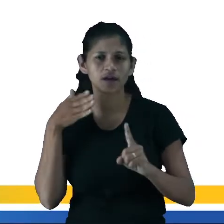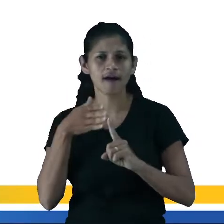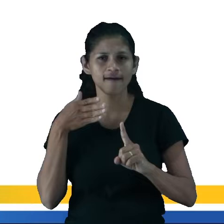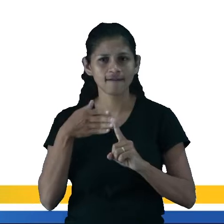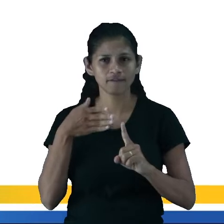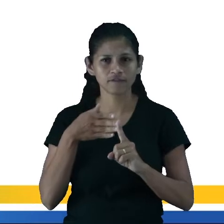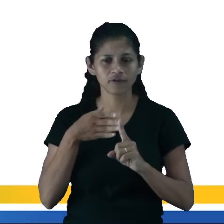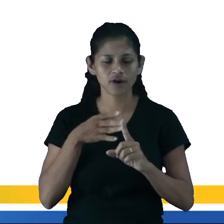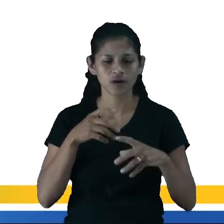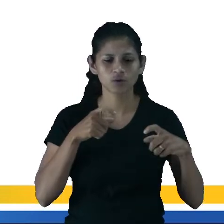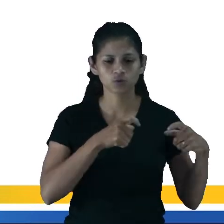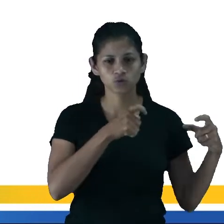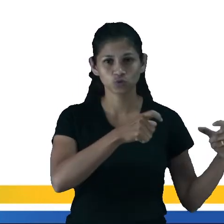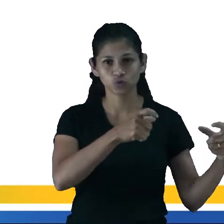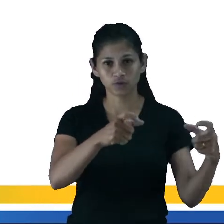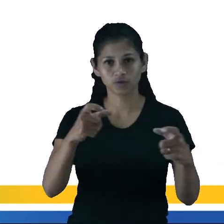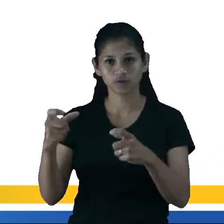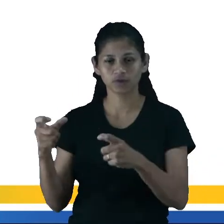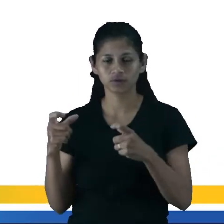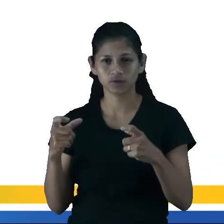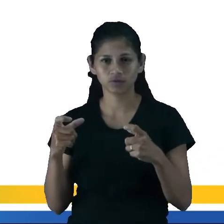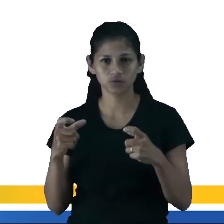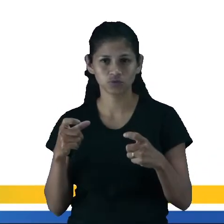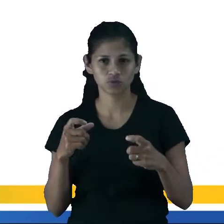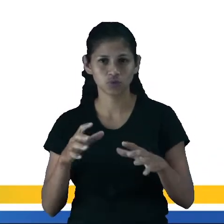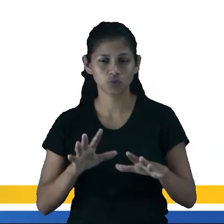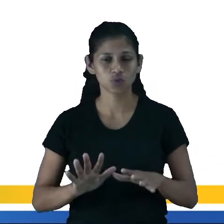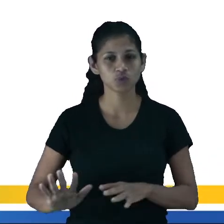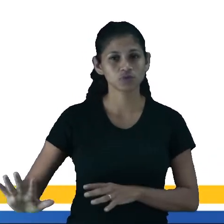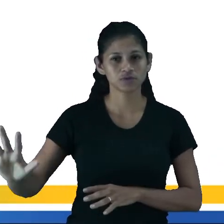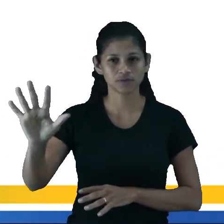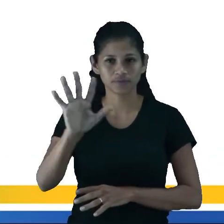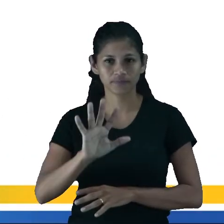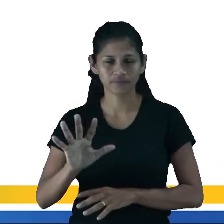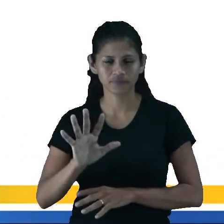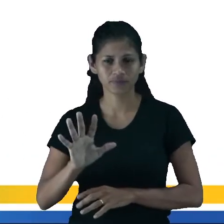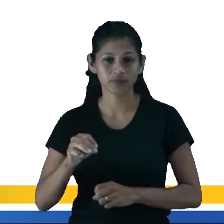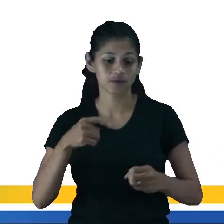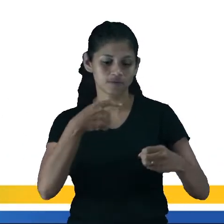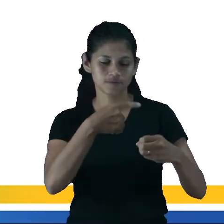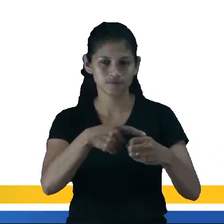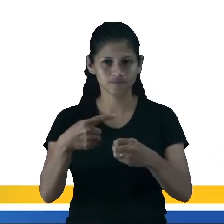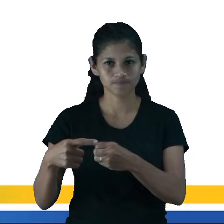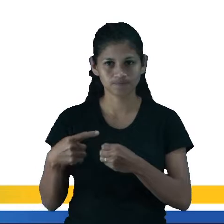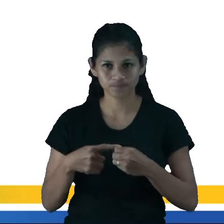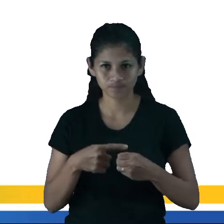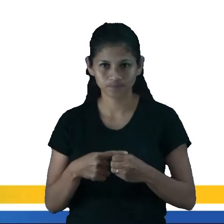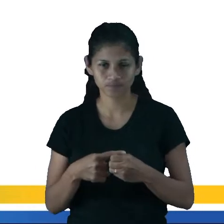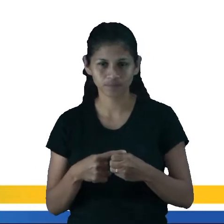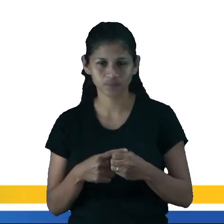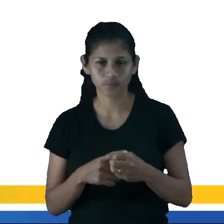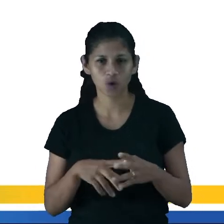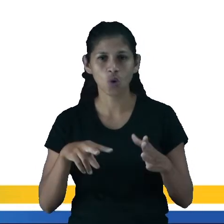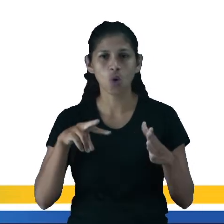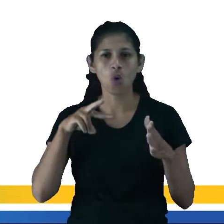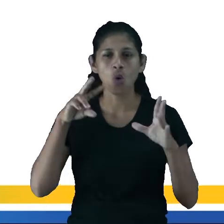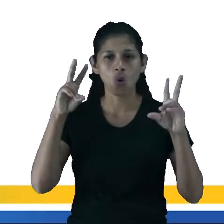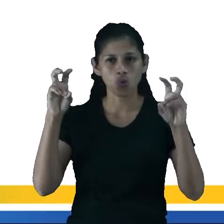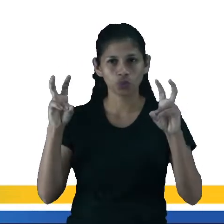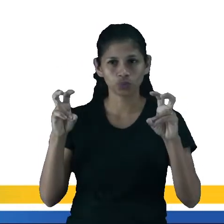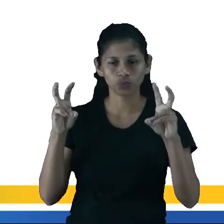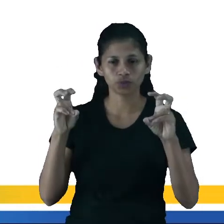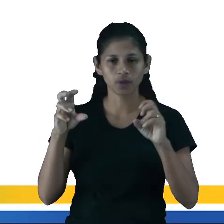de deslocamento da população no espaço geográfico das cidades. O termo mobilidade, ele